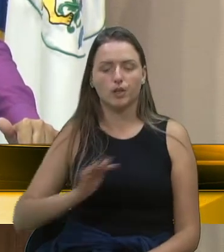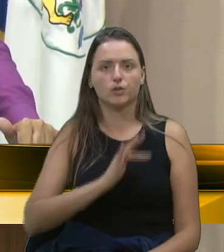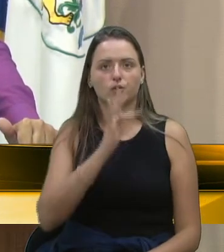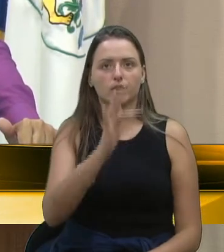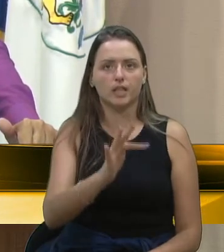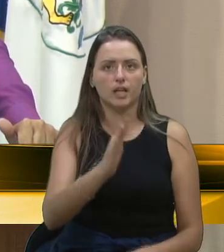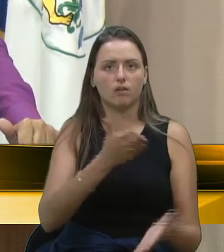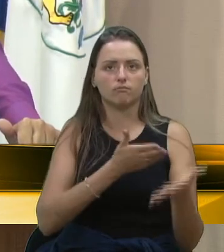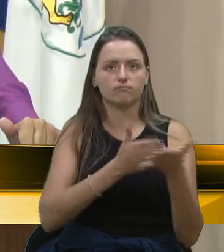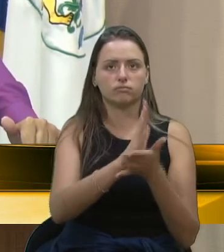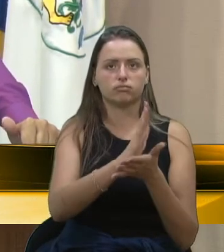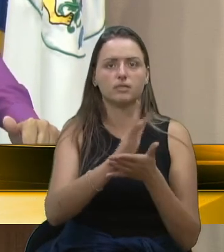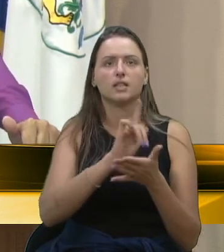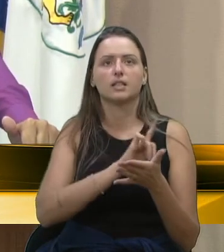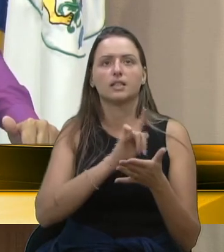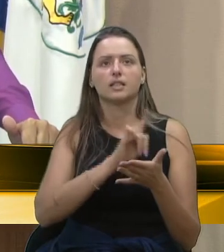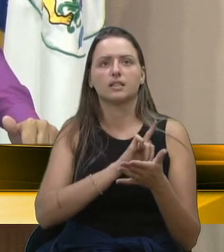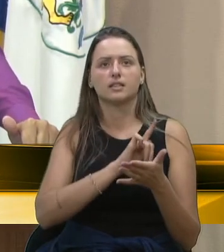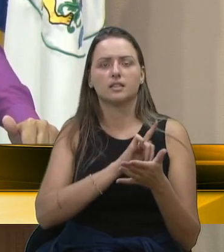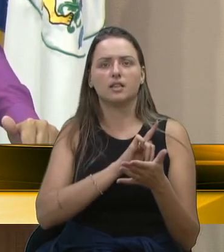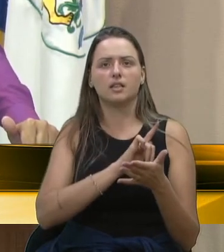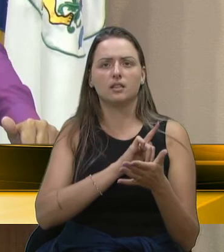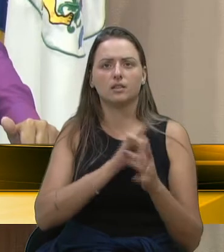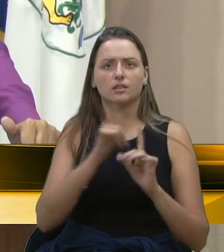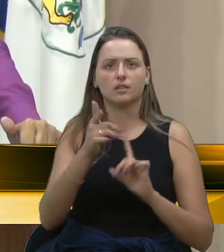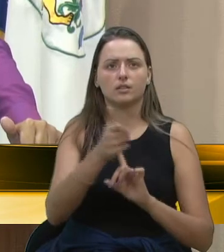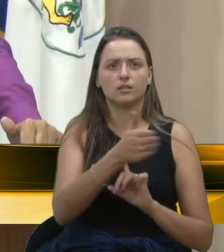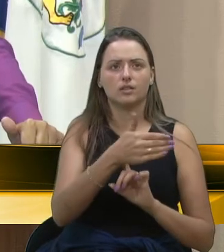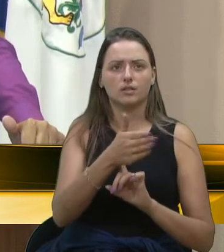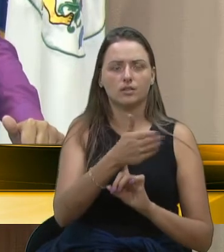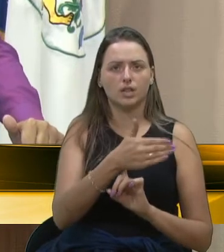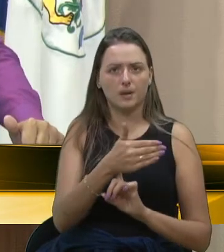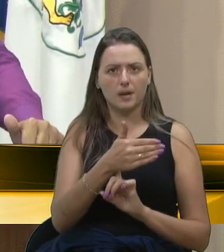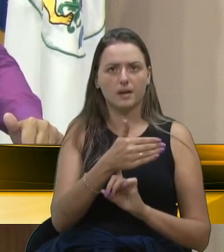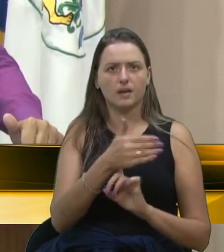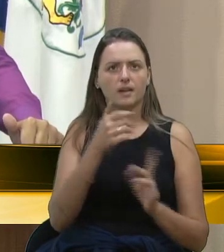elegeu trouxe a bandeira do homeschooling. Muita gente